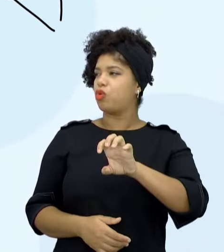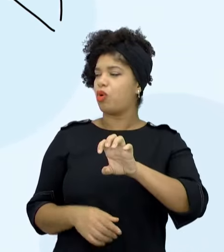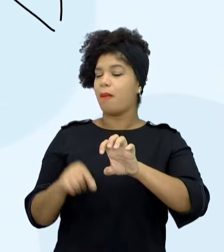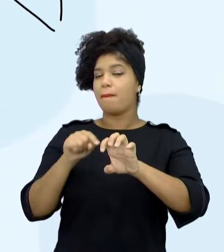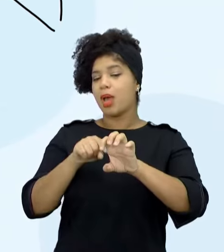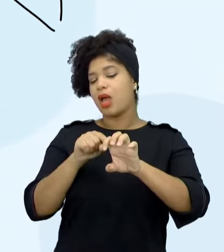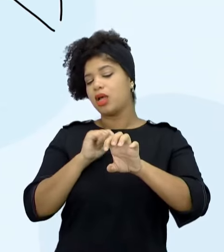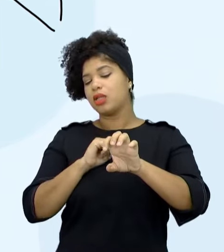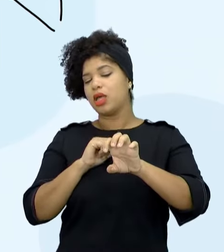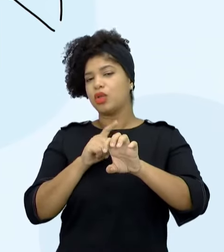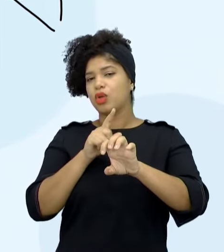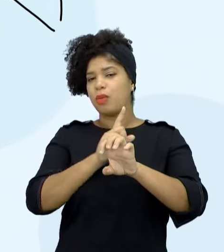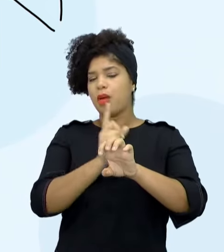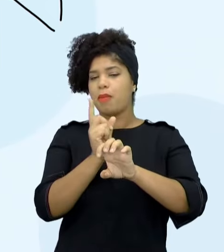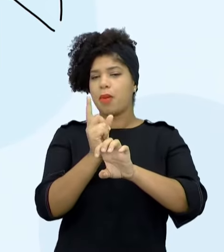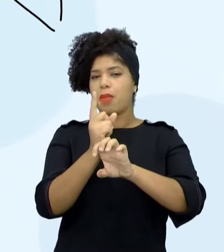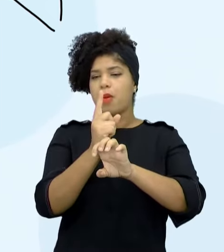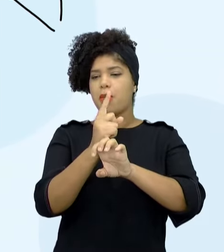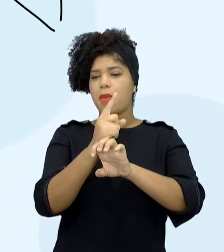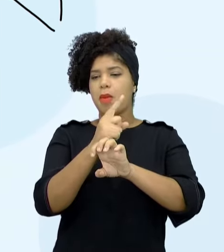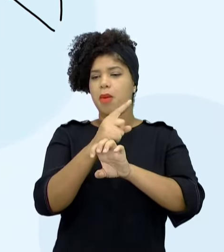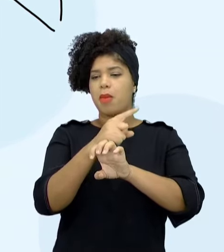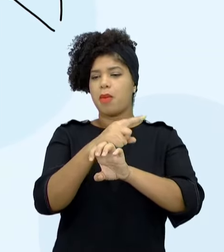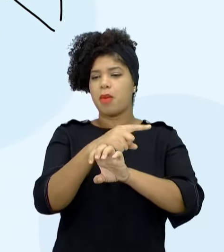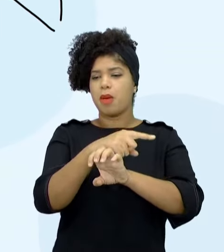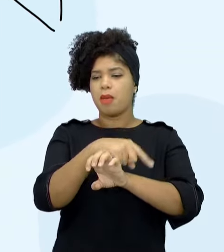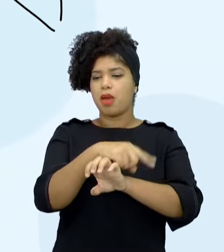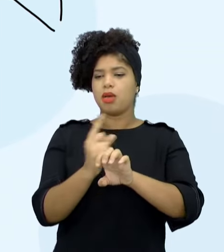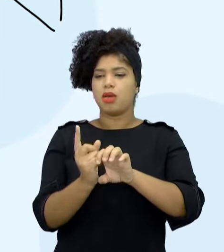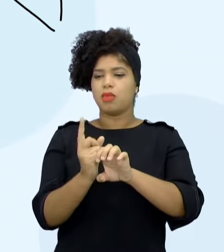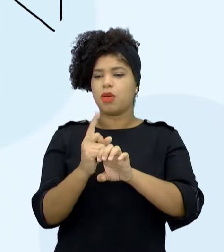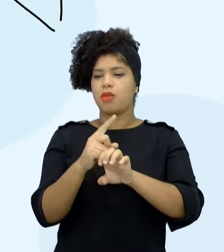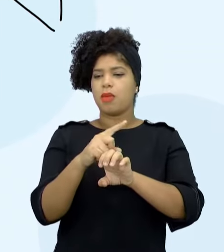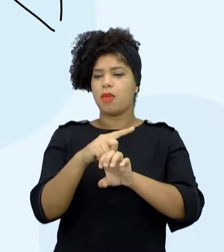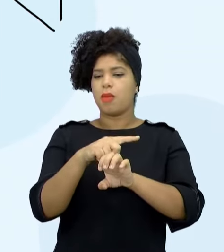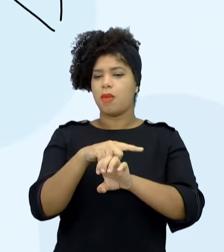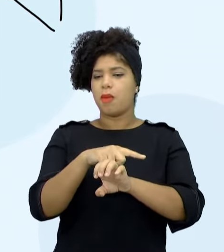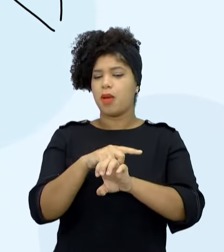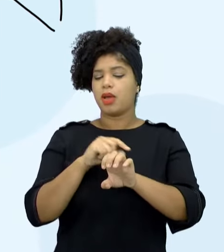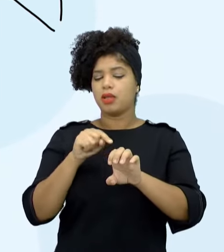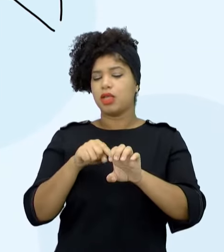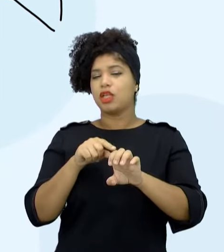dispositivo que é justamente o gerador.